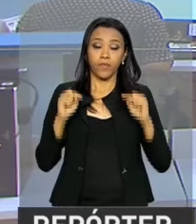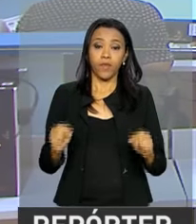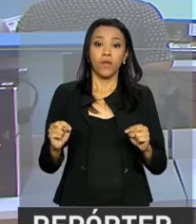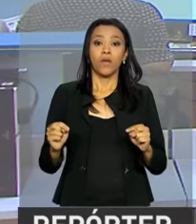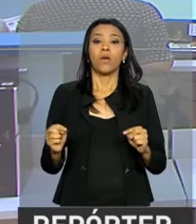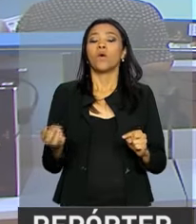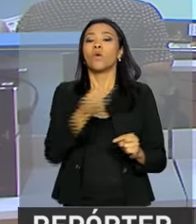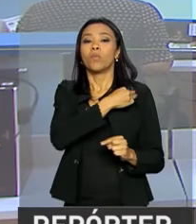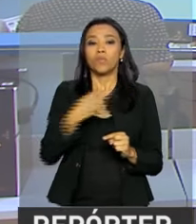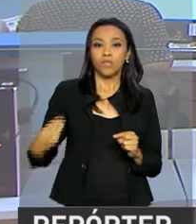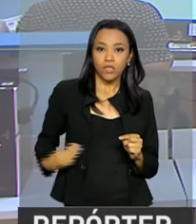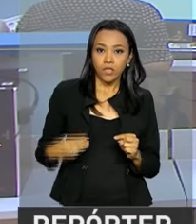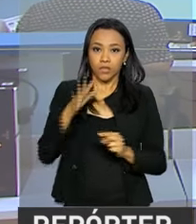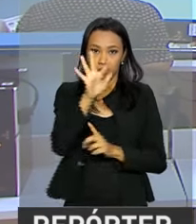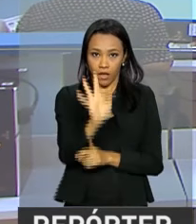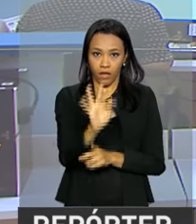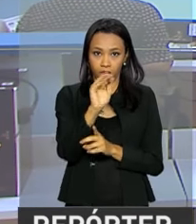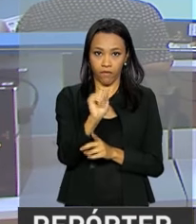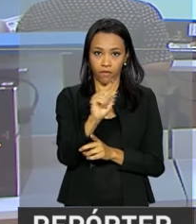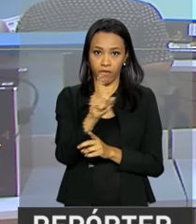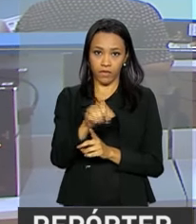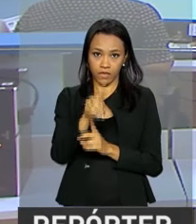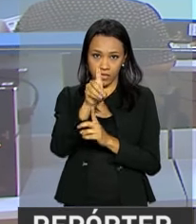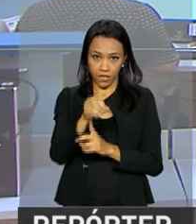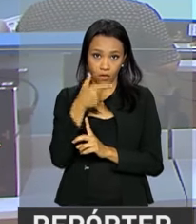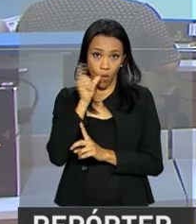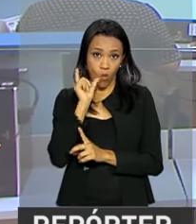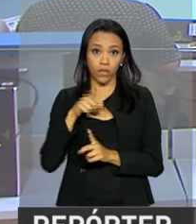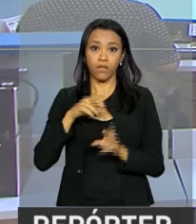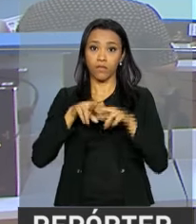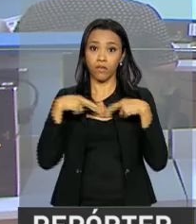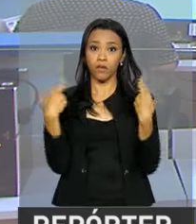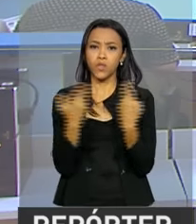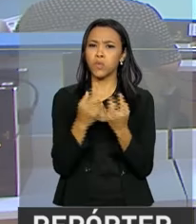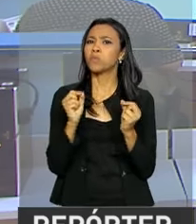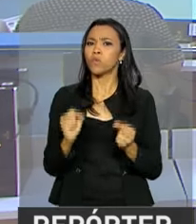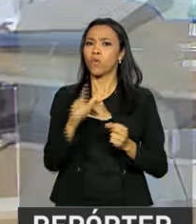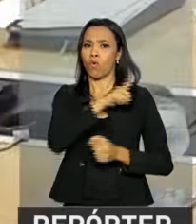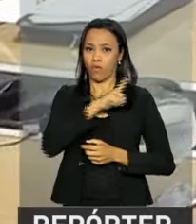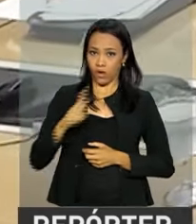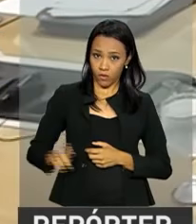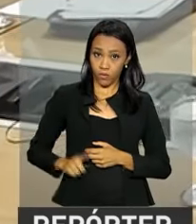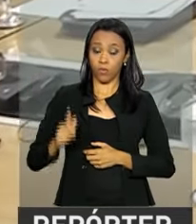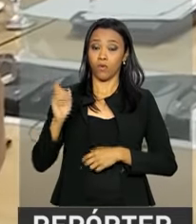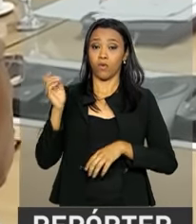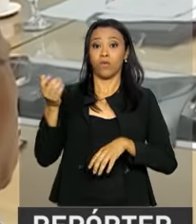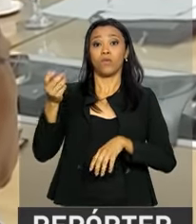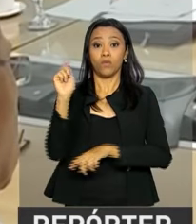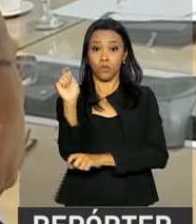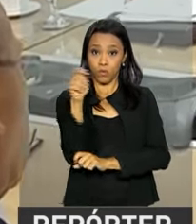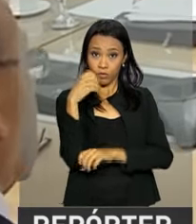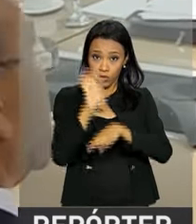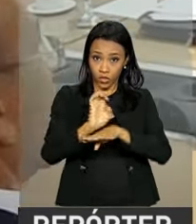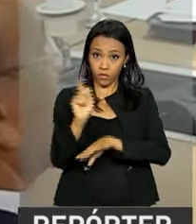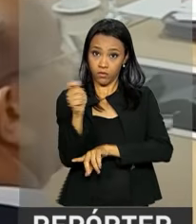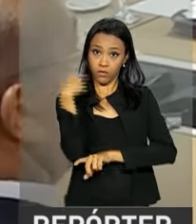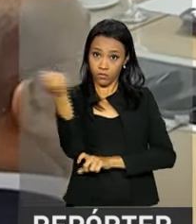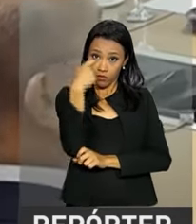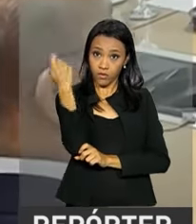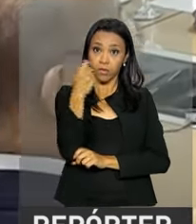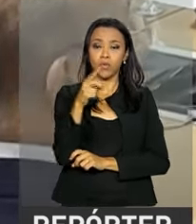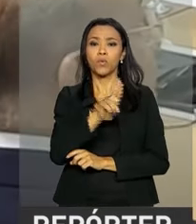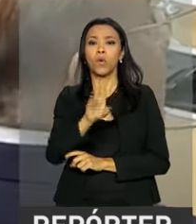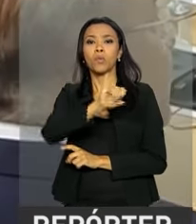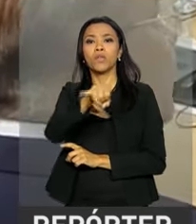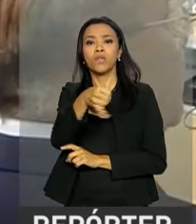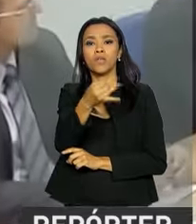ministro da Fazenda, Henrique Meirelles, se reuniu ontem com o governador do Rio Grande do Sul, José Ivo Sartori, para